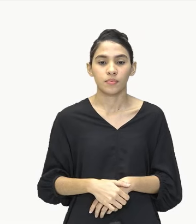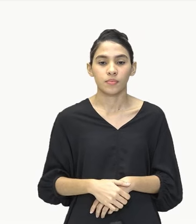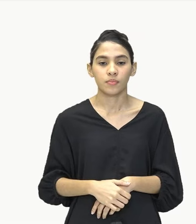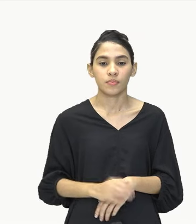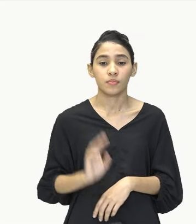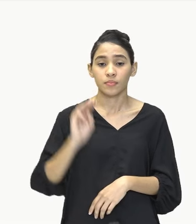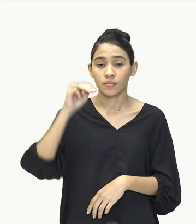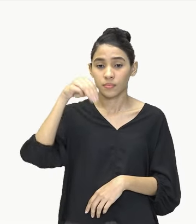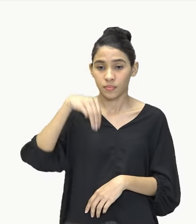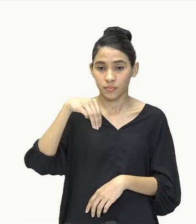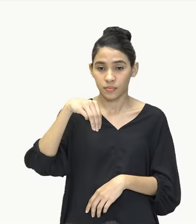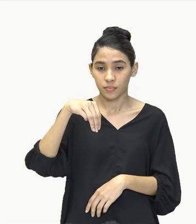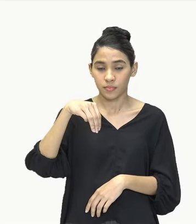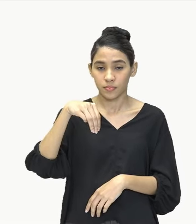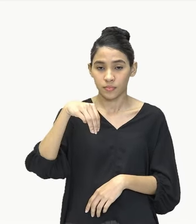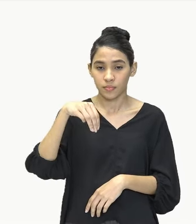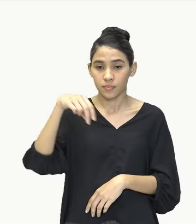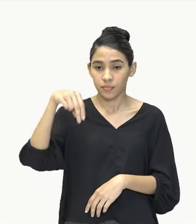mn.